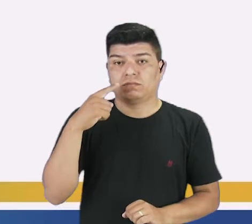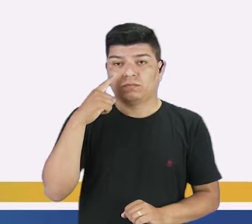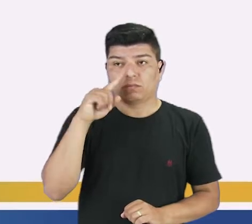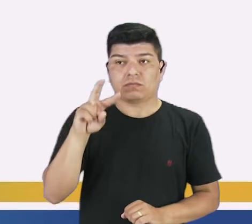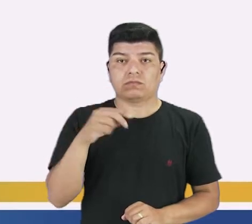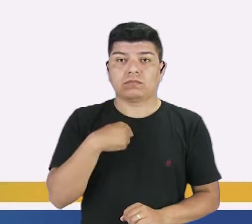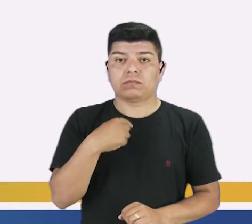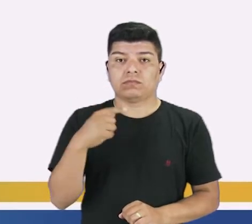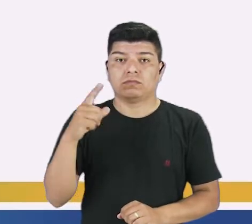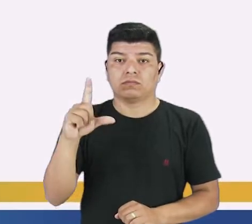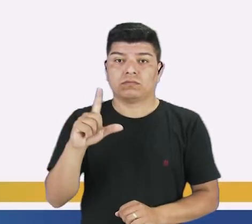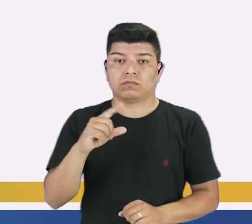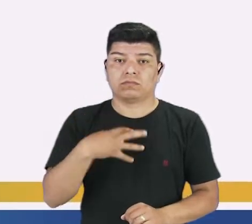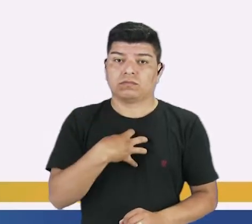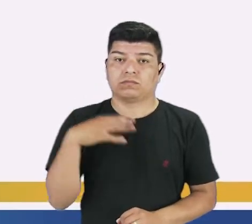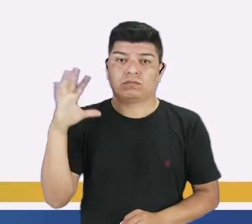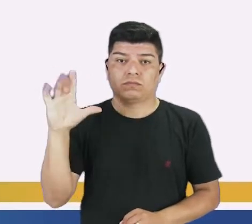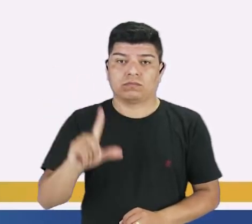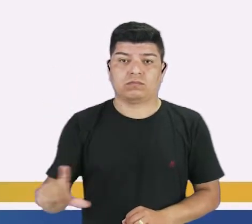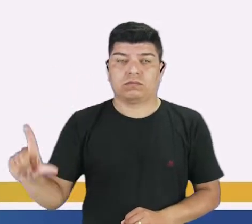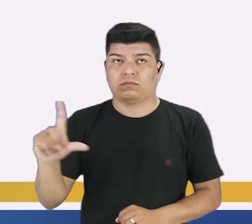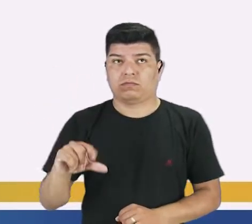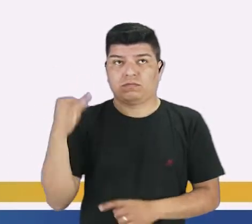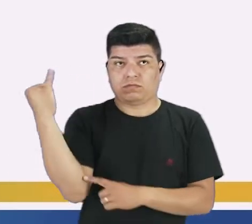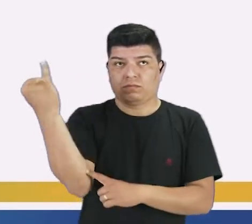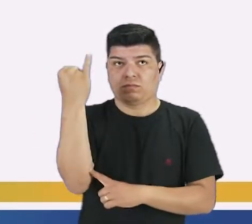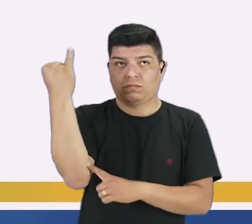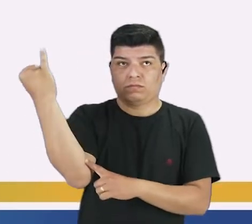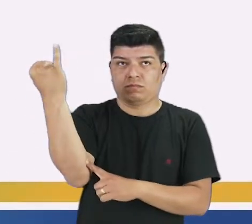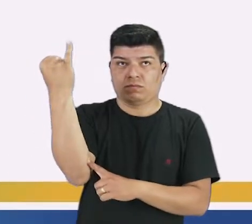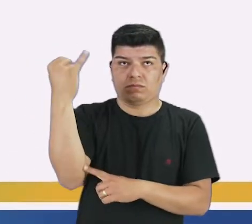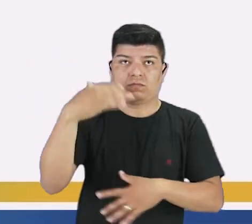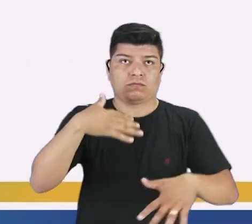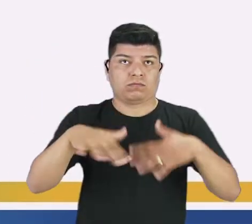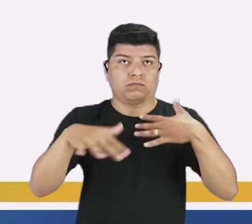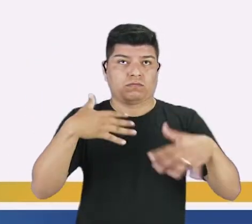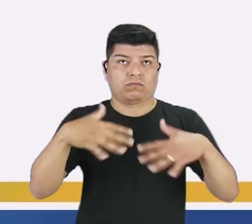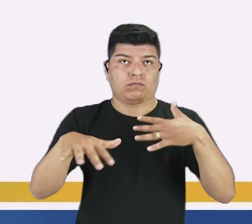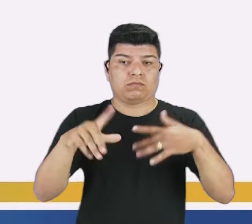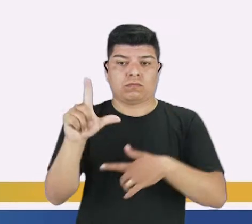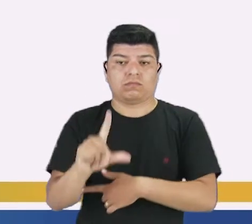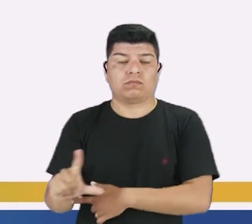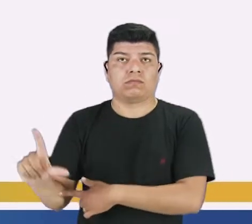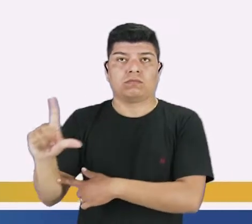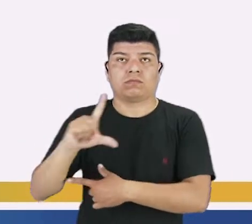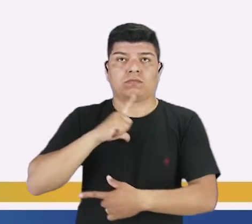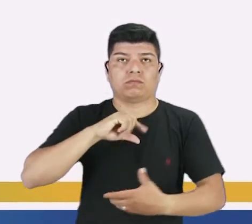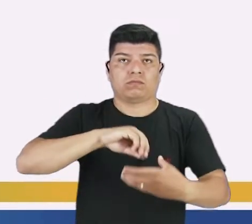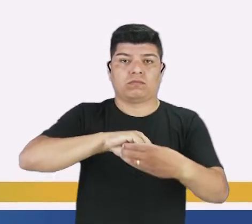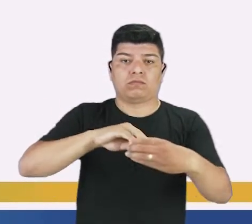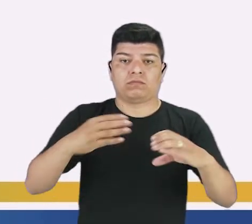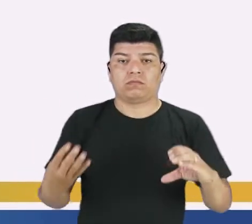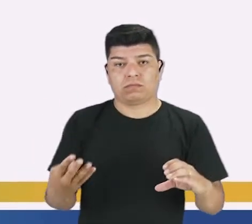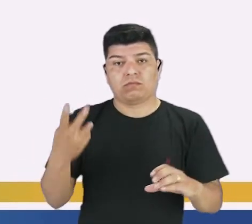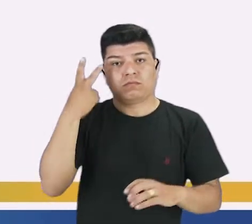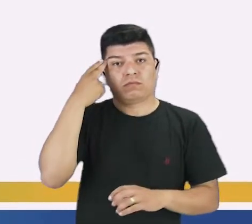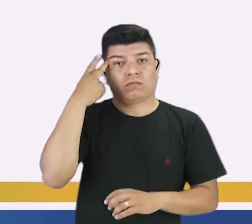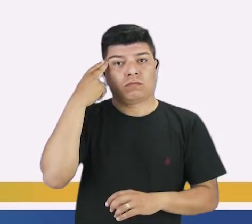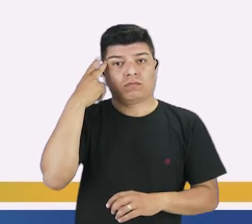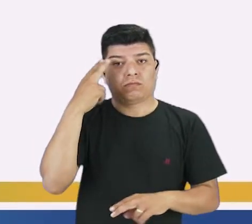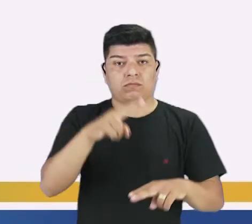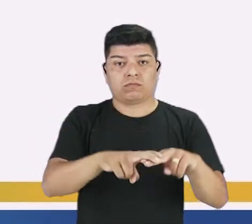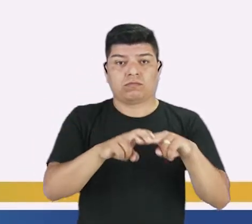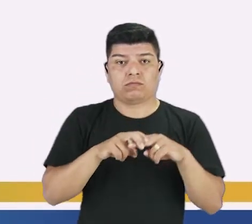estilos literários. Outra coisa importante, os movimentos literários eles têm características comuns, por isso eles